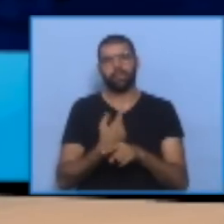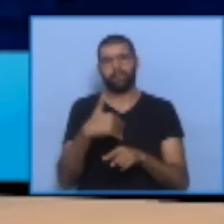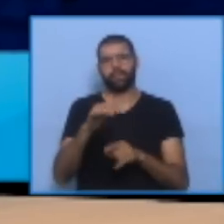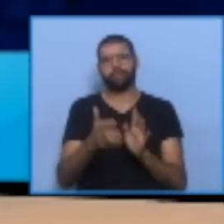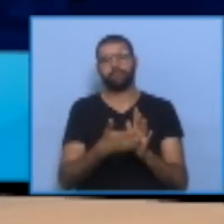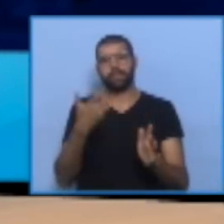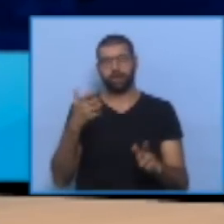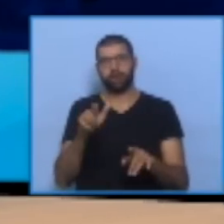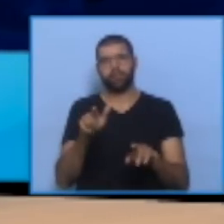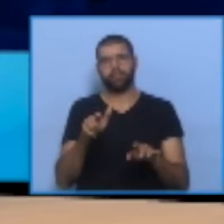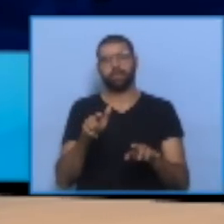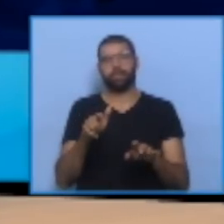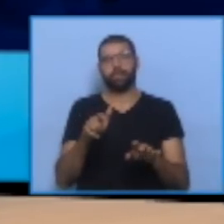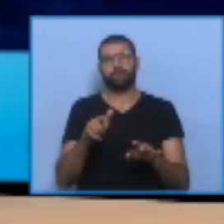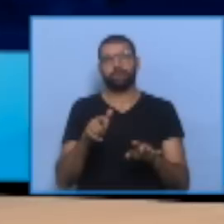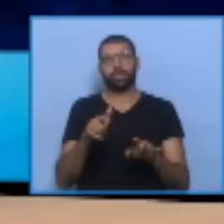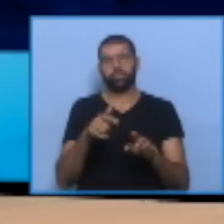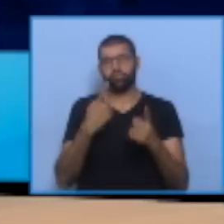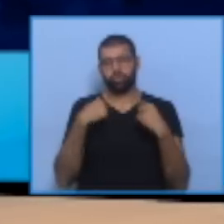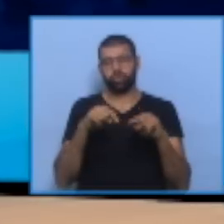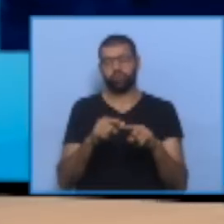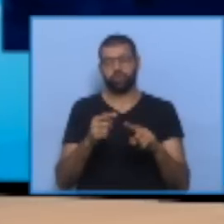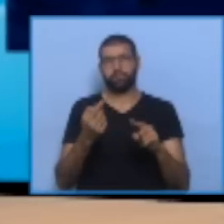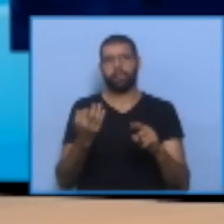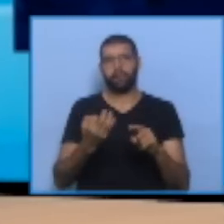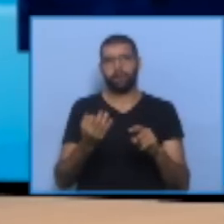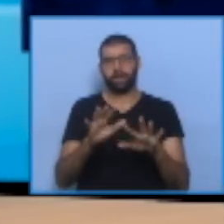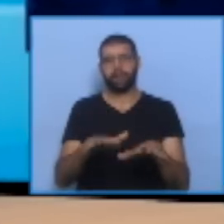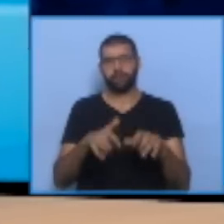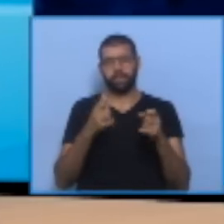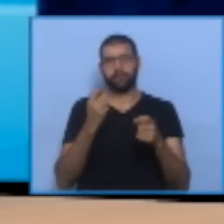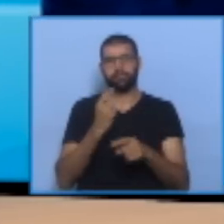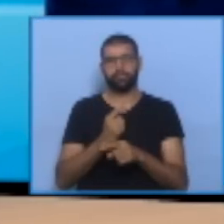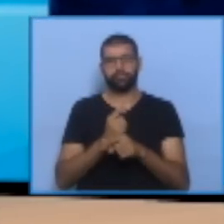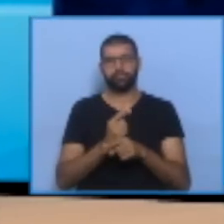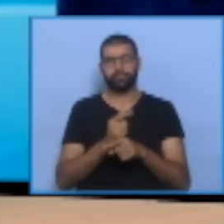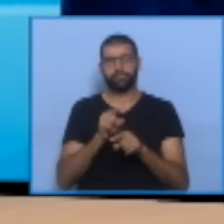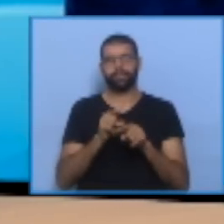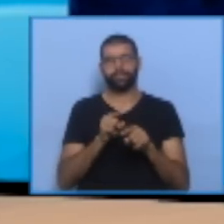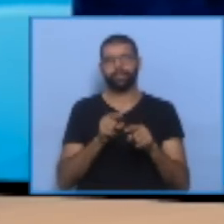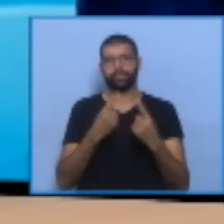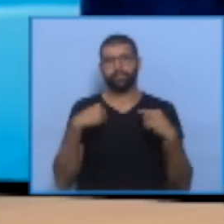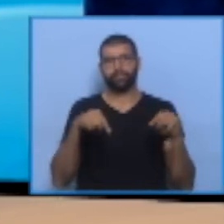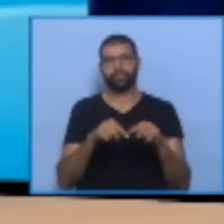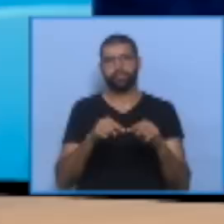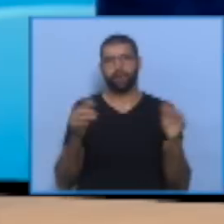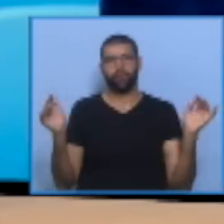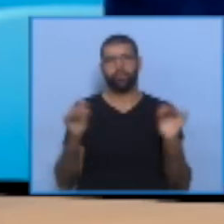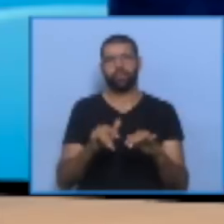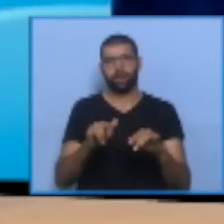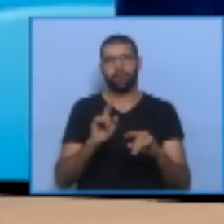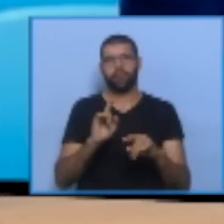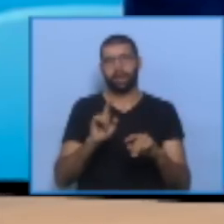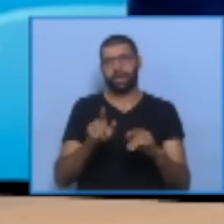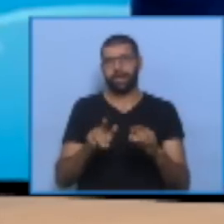abordado numa das reuniões desta Assembleia, desta reunião plenária, é precisamente a sua